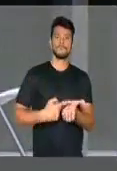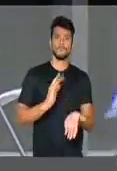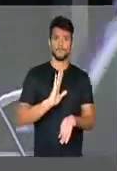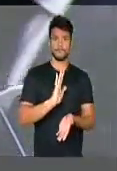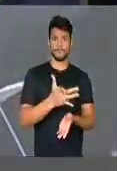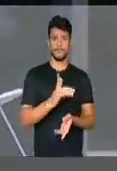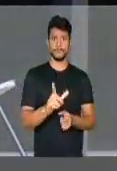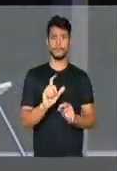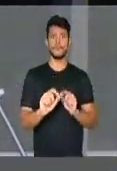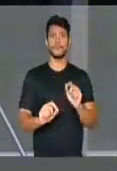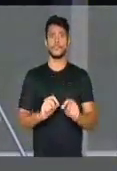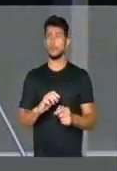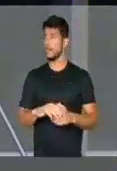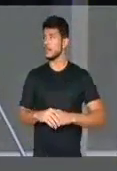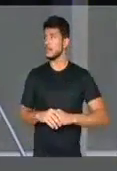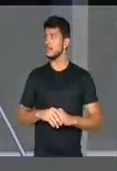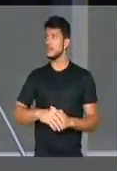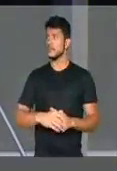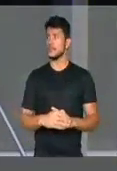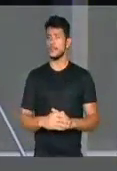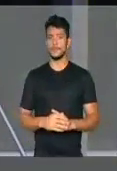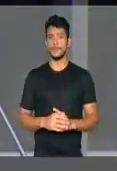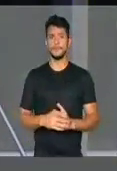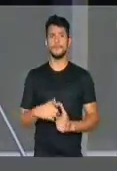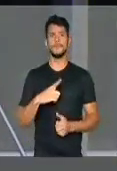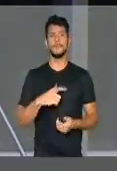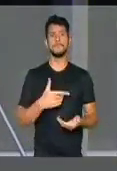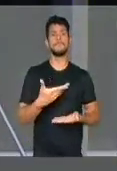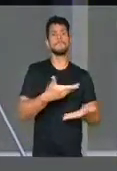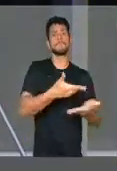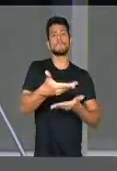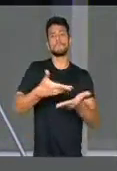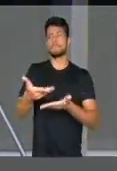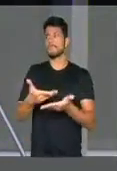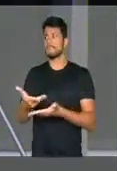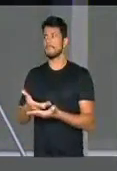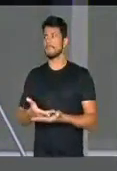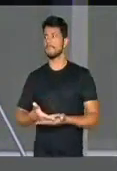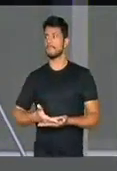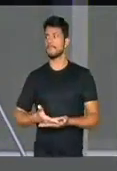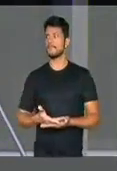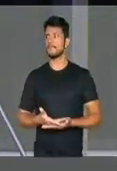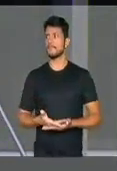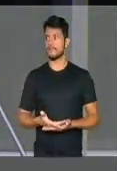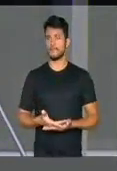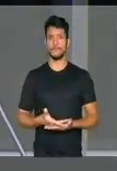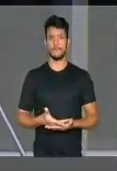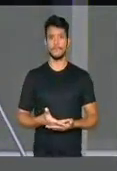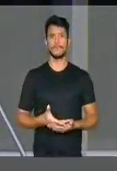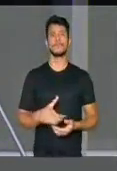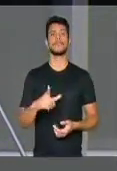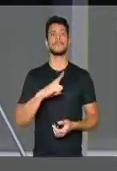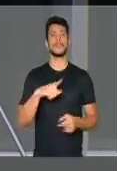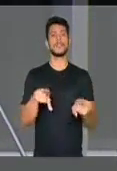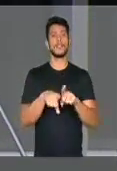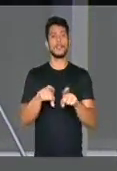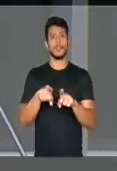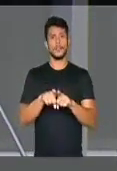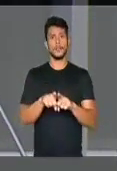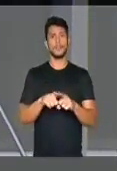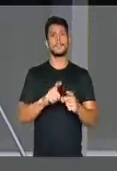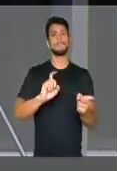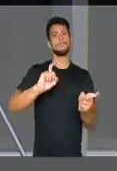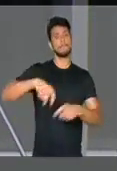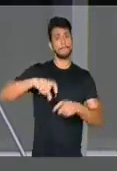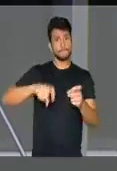coíbam a comercialização de produtos banhados de sangue indígena, de quilombolas, de agricultores familiares,